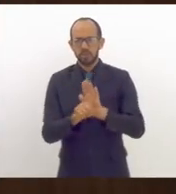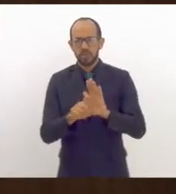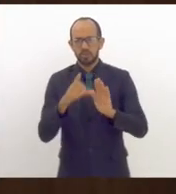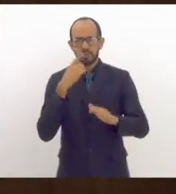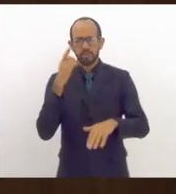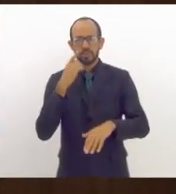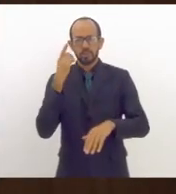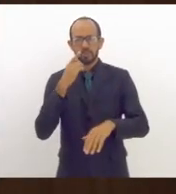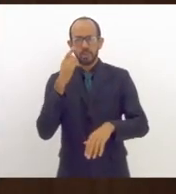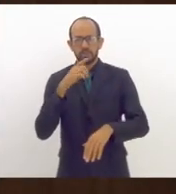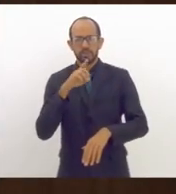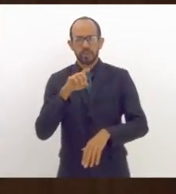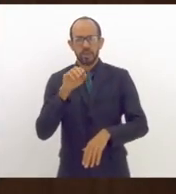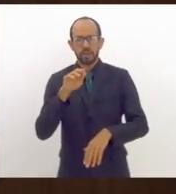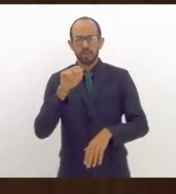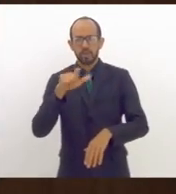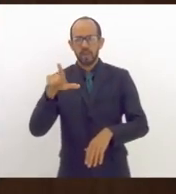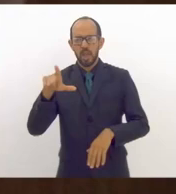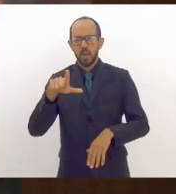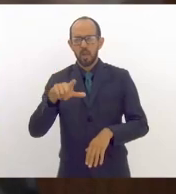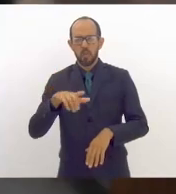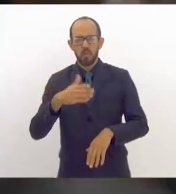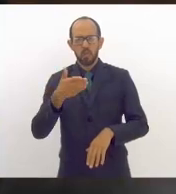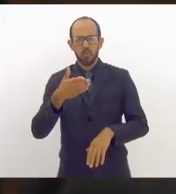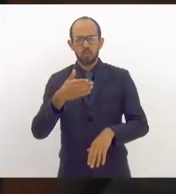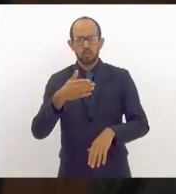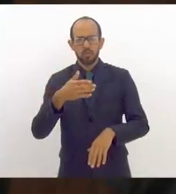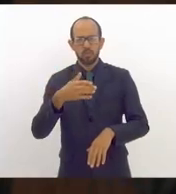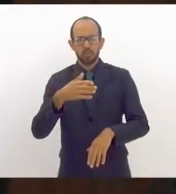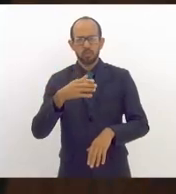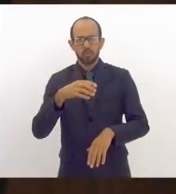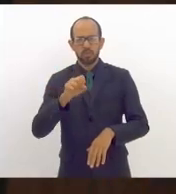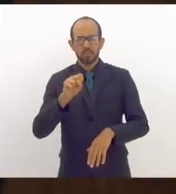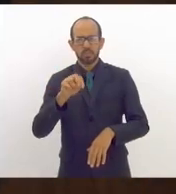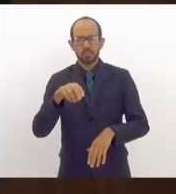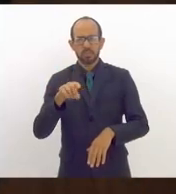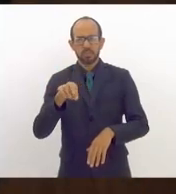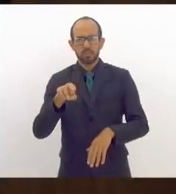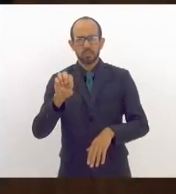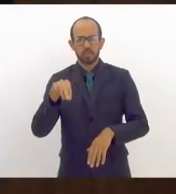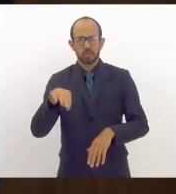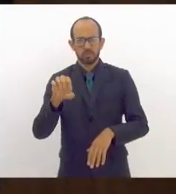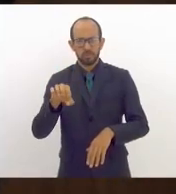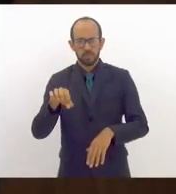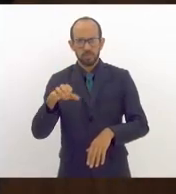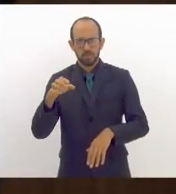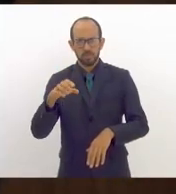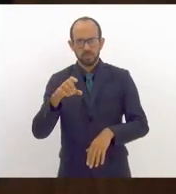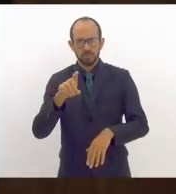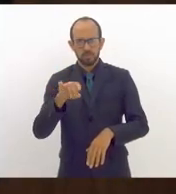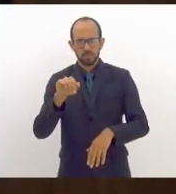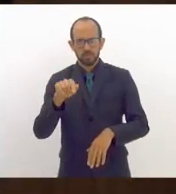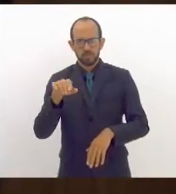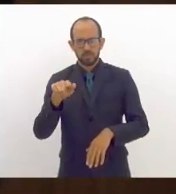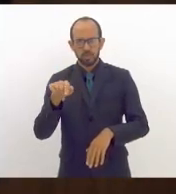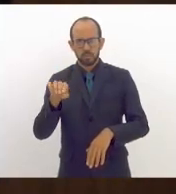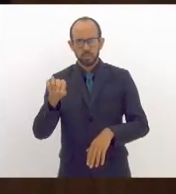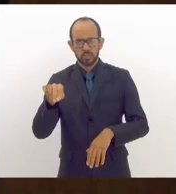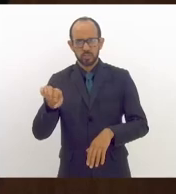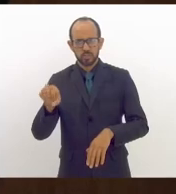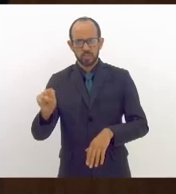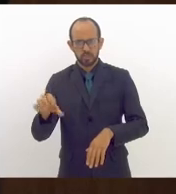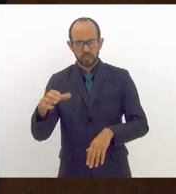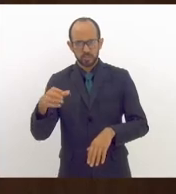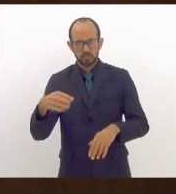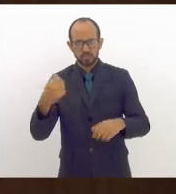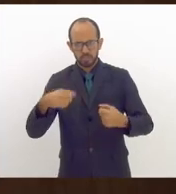Danielle sobre a Síndrome de Diógenes você sabia o que que é Síndrome de Diógenes Pois eu